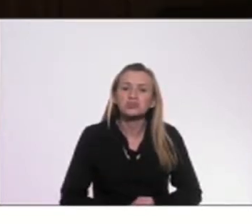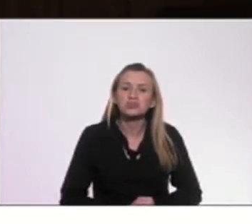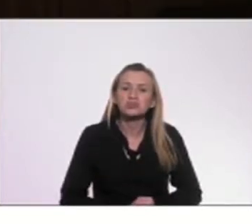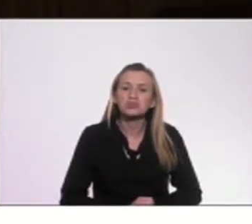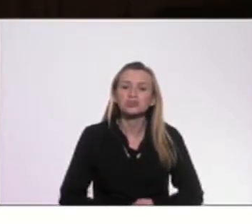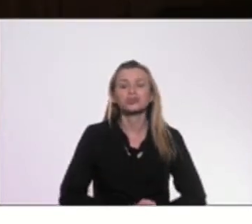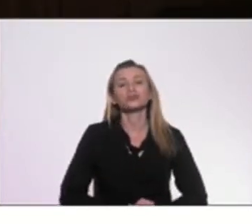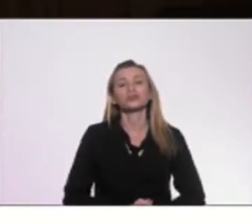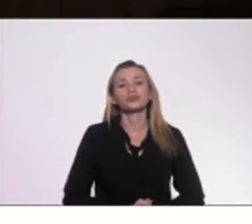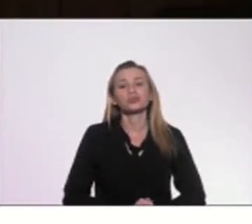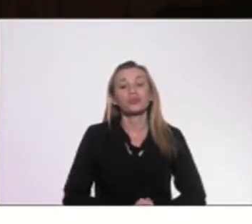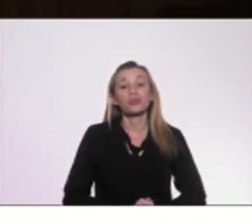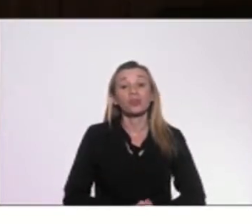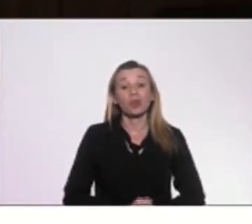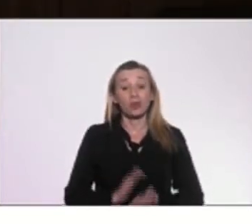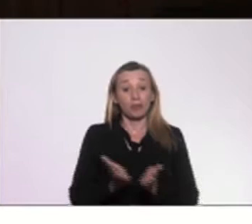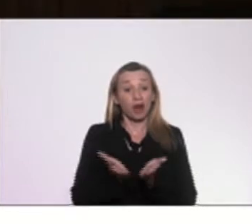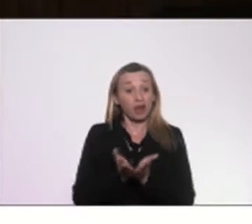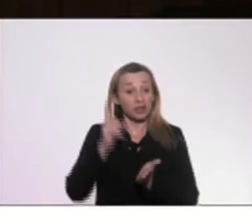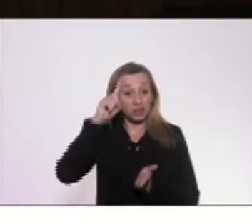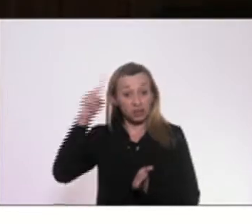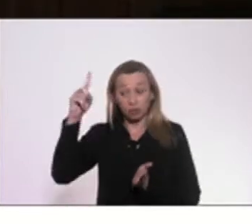diz a Bíblia